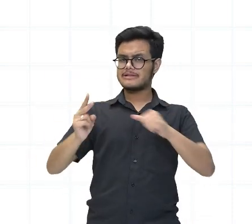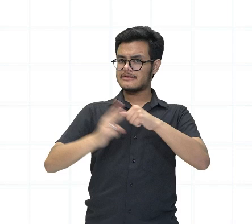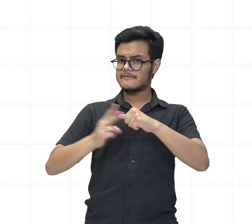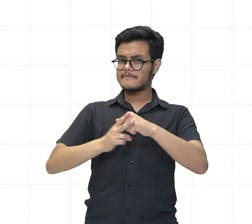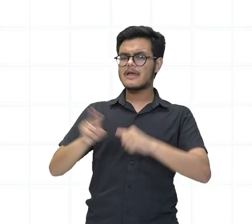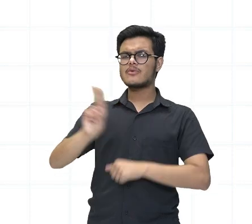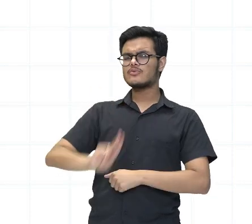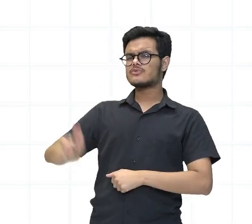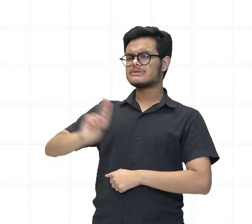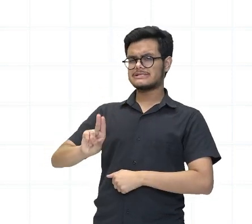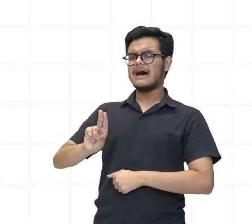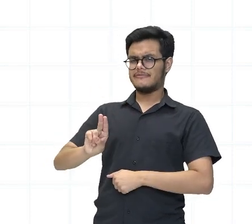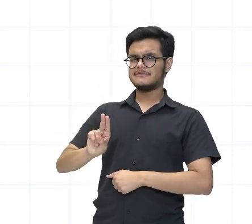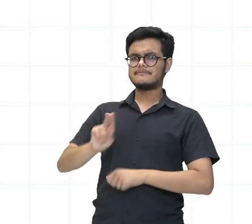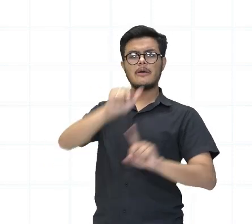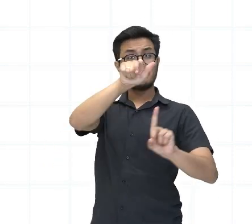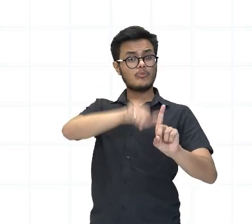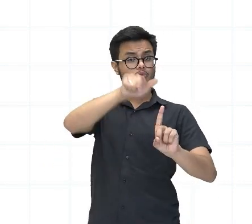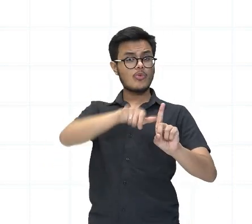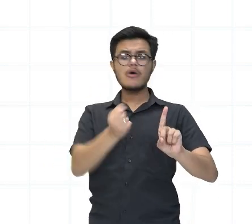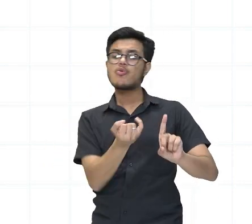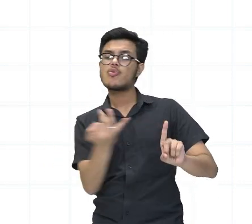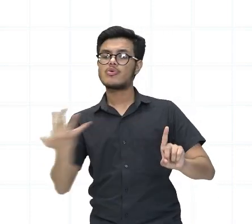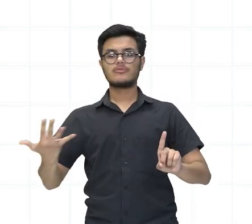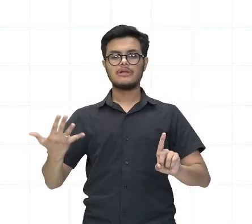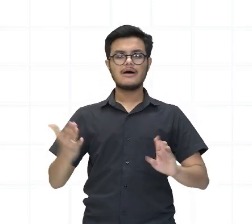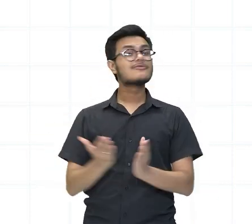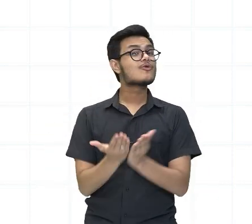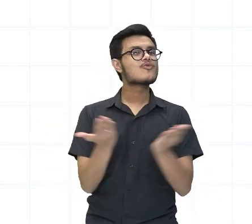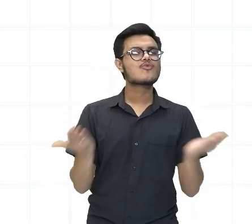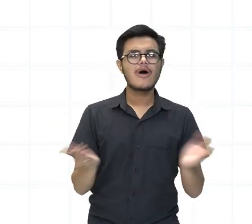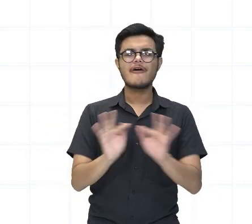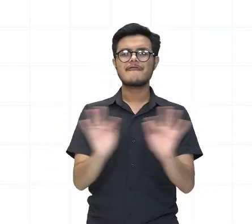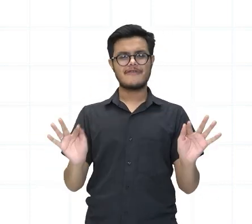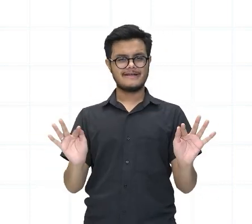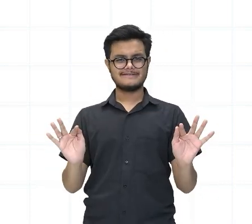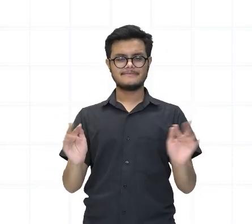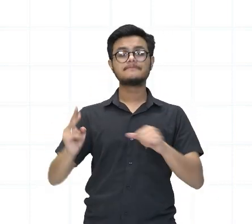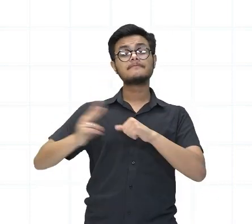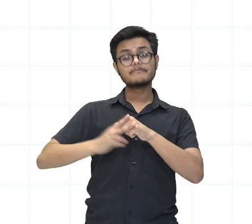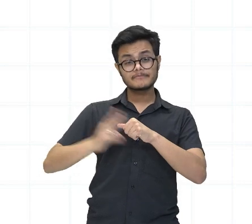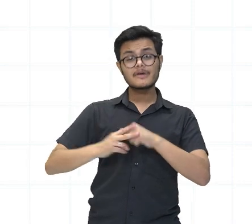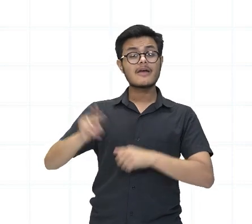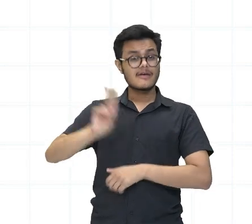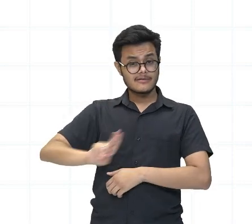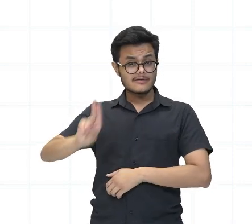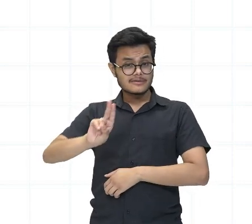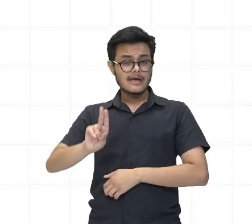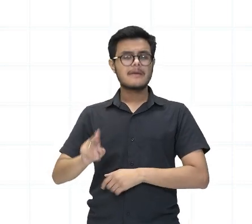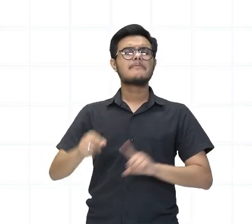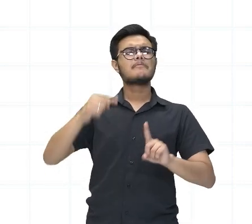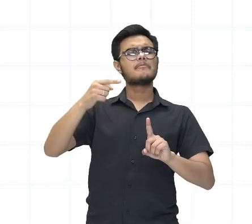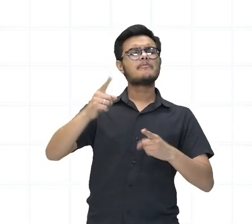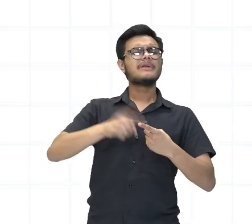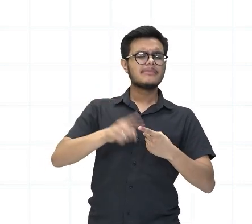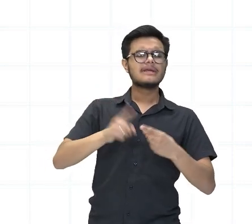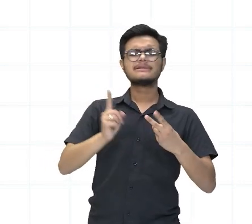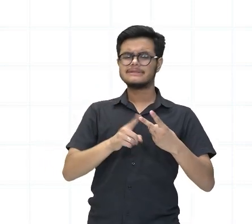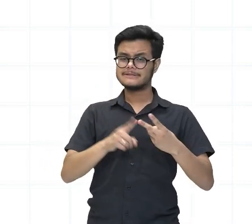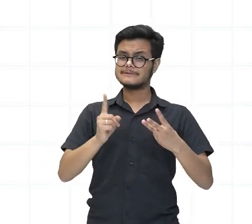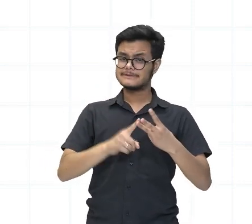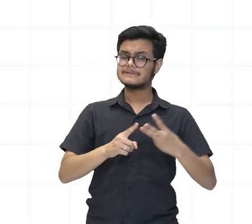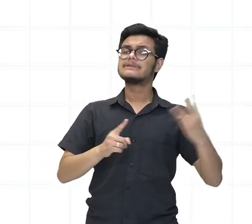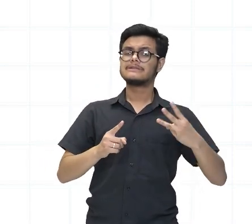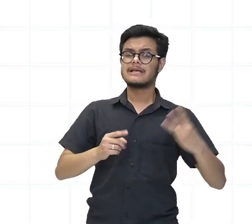plural ou é singular? Ok? Então, olhem aí, né? O verbo me diz se foi primeira, segunda ou terceira pessoa,